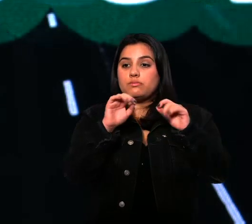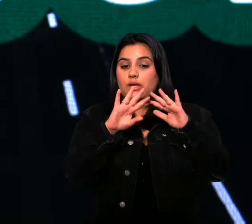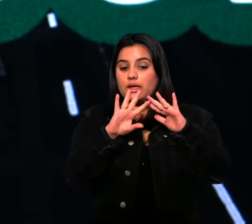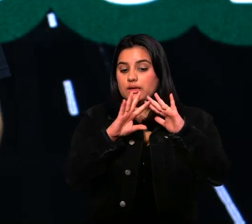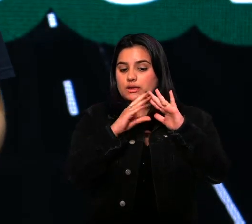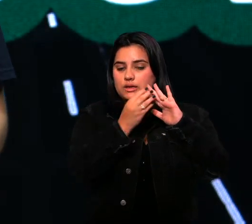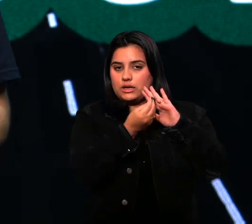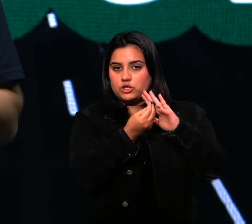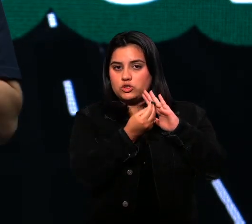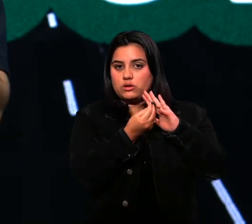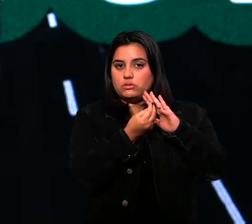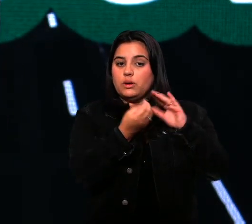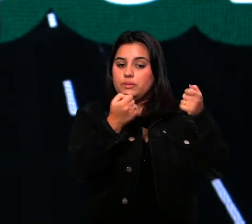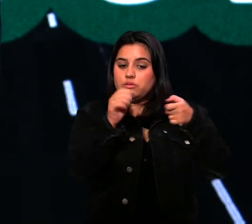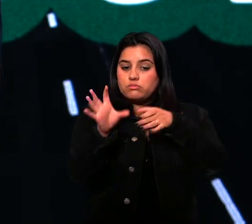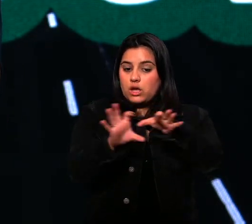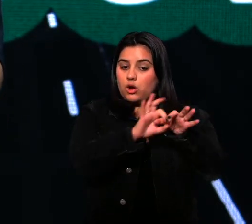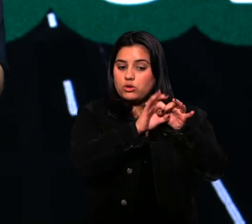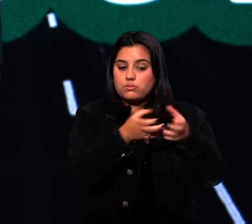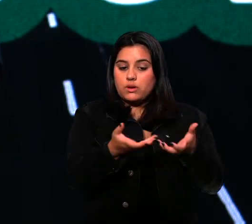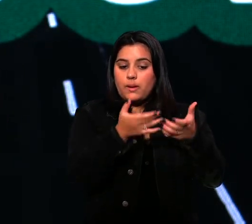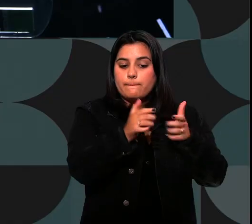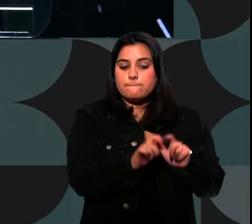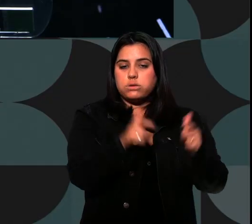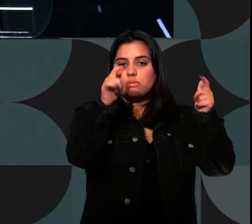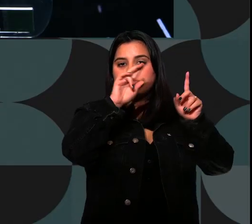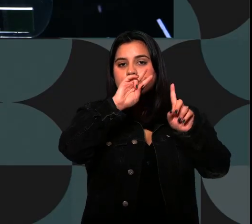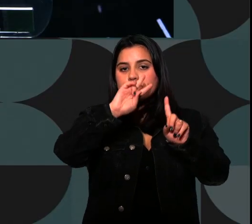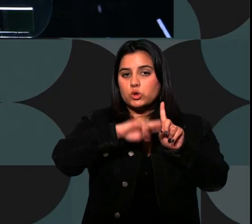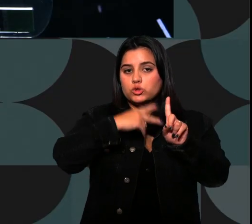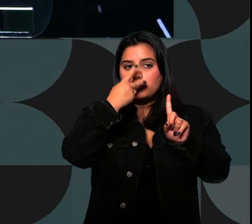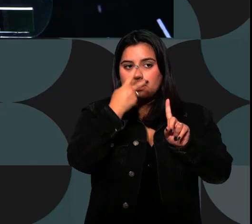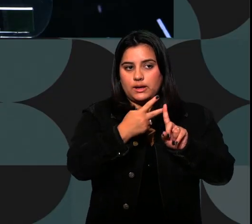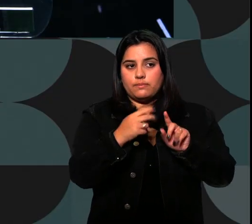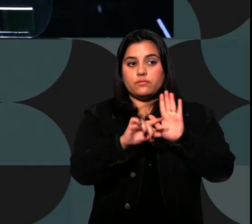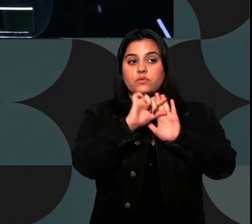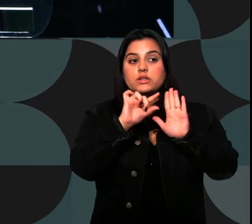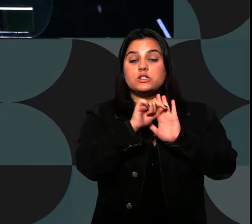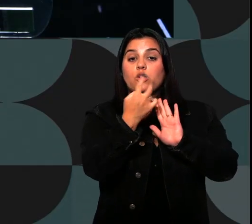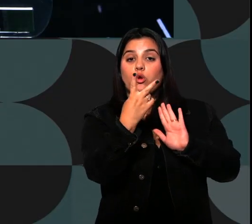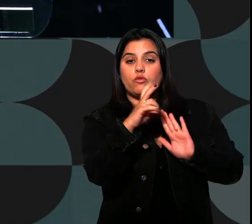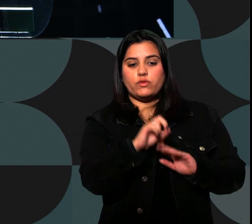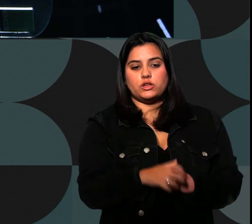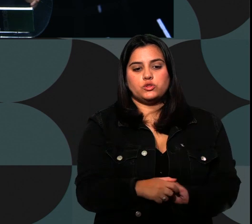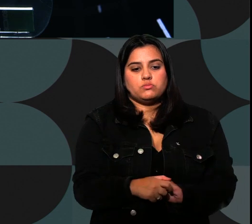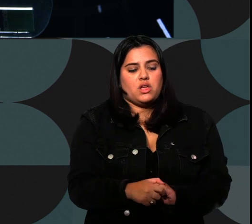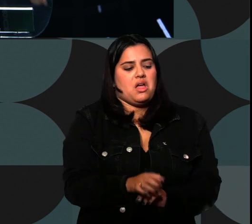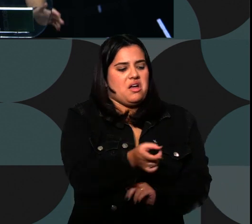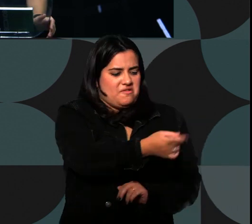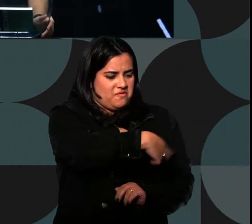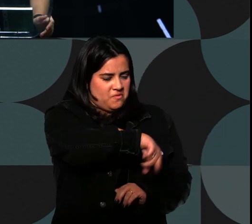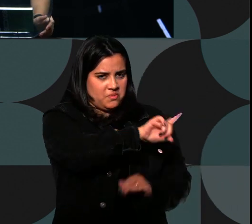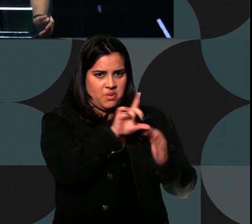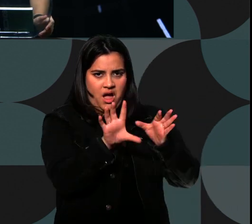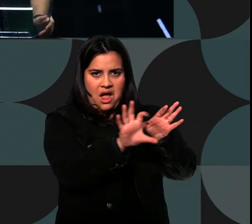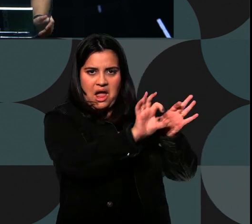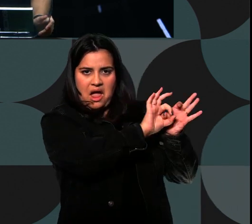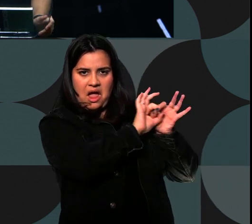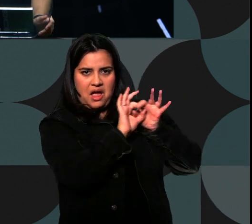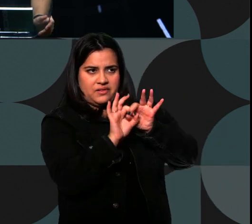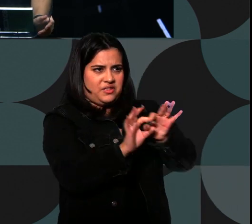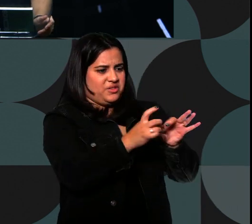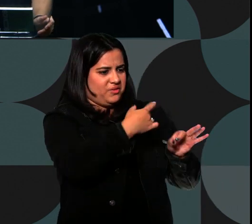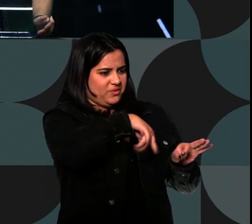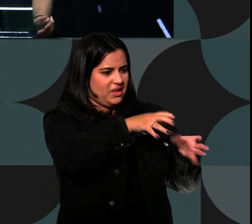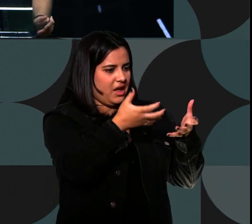Versículo 20, diz assim: quando vocês se reúnem, não estão interessados de fato na ceia